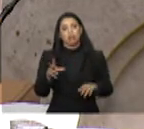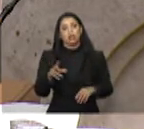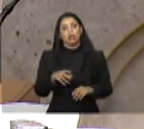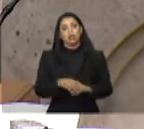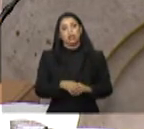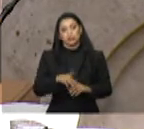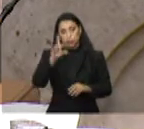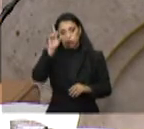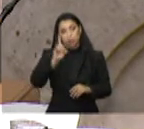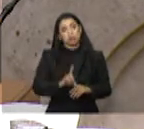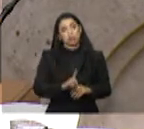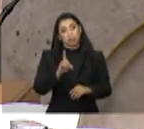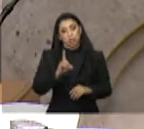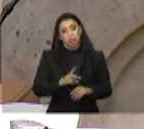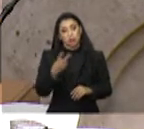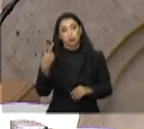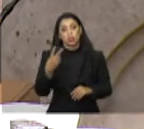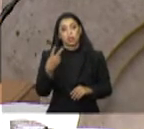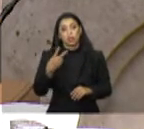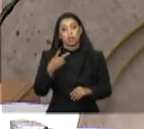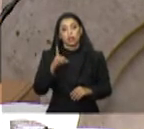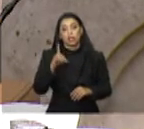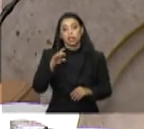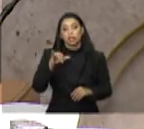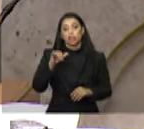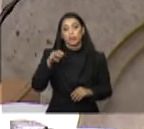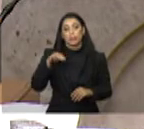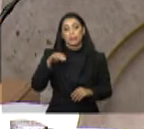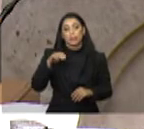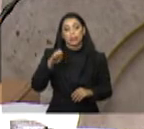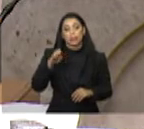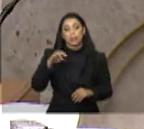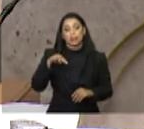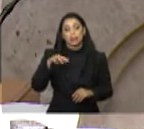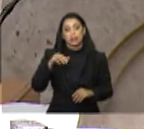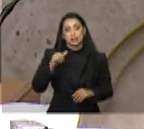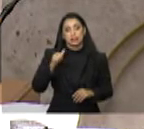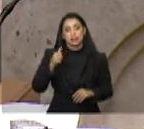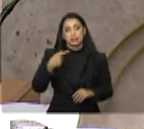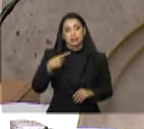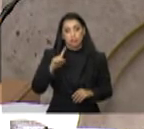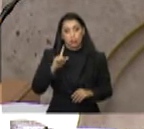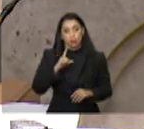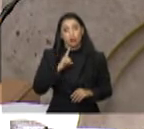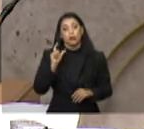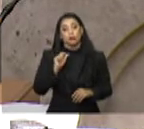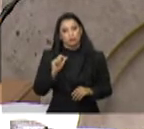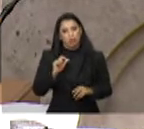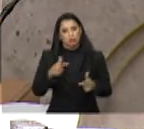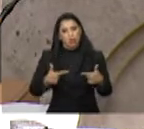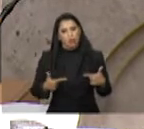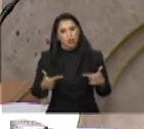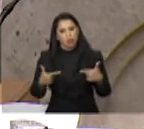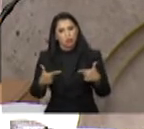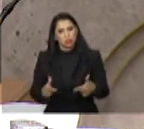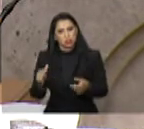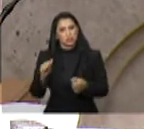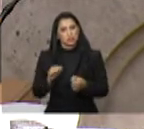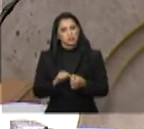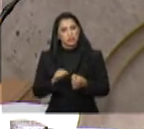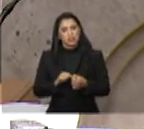dimensão de direitos requer uma prestação estatal a sua implementação impõe portanto um agir um fazer